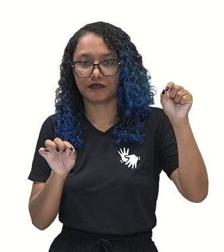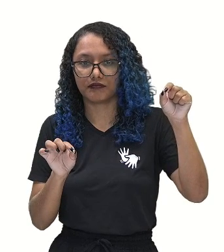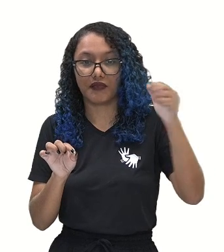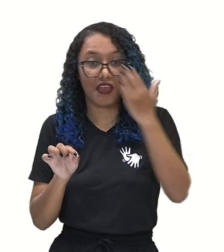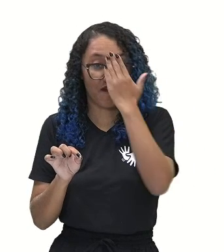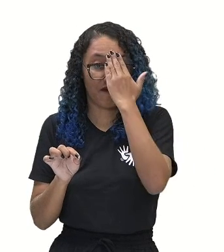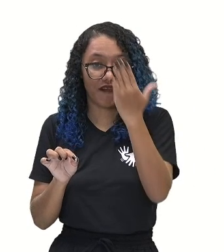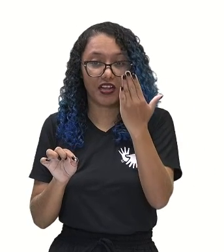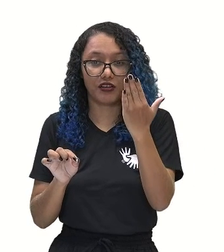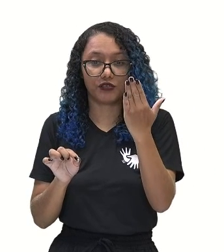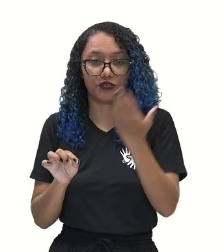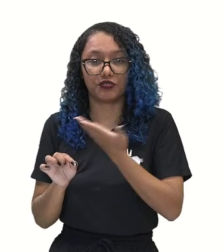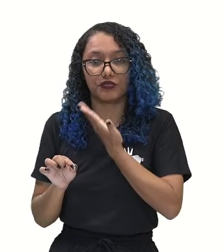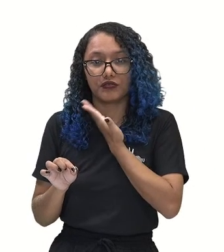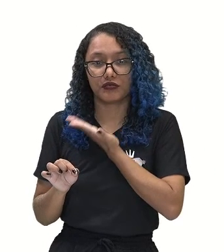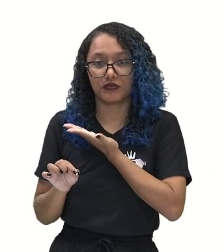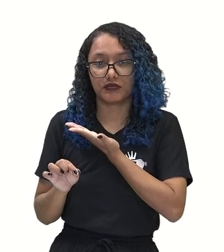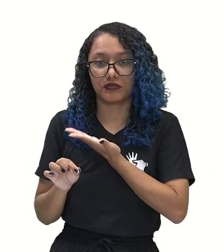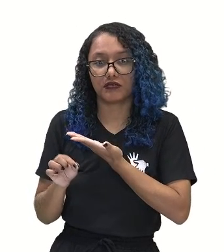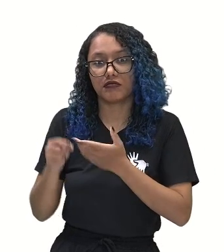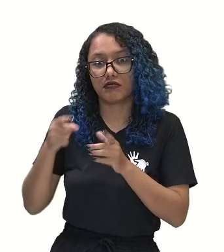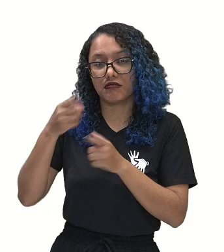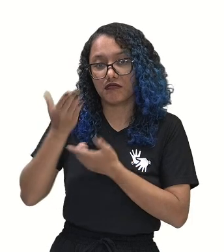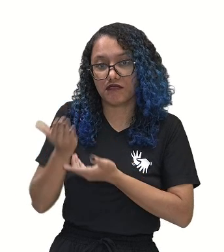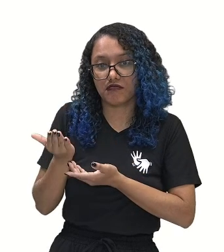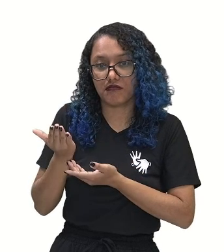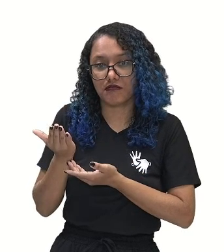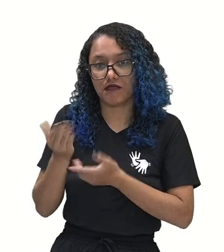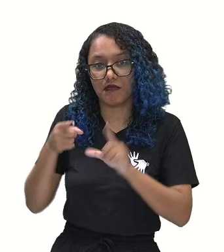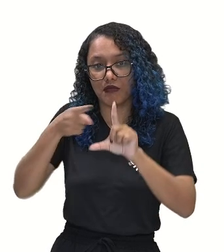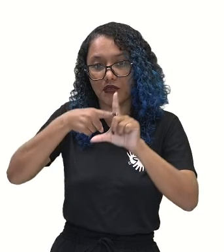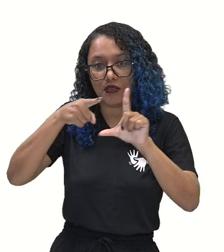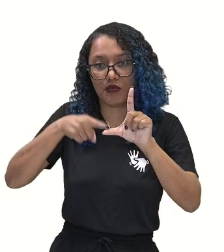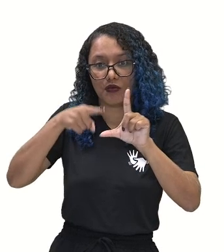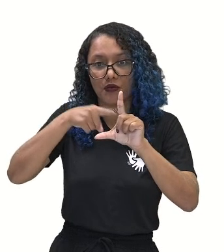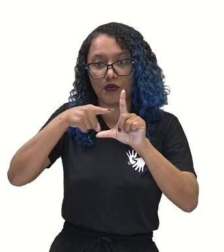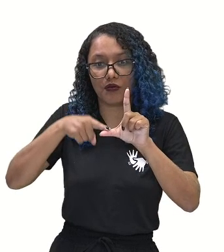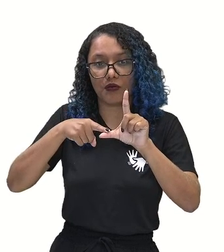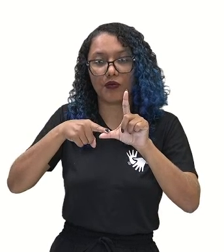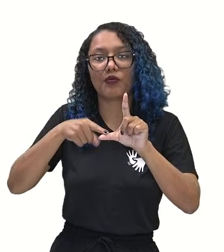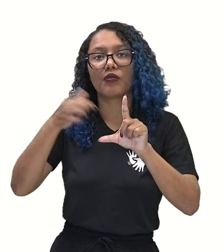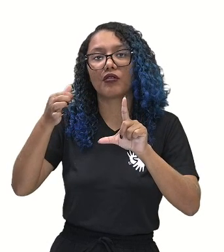justamente o ângulo de 90 graus. Aqui nesse exemplo, então,